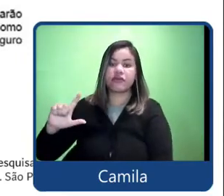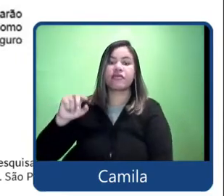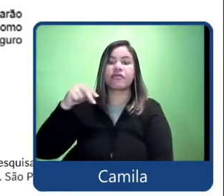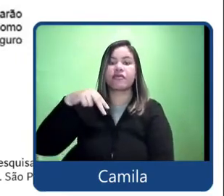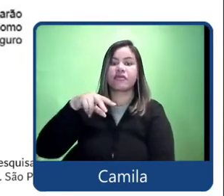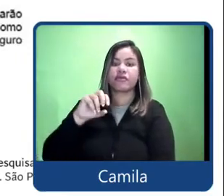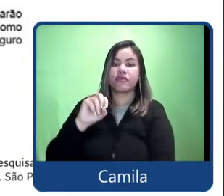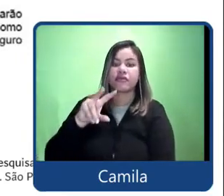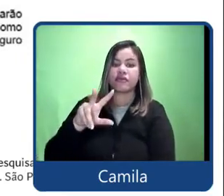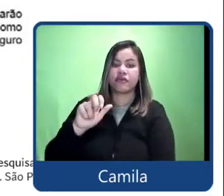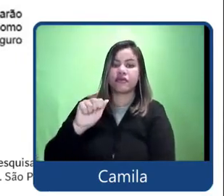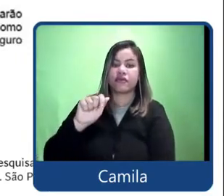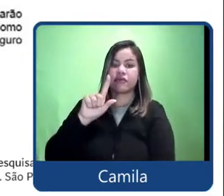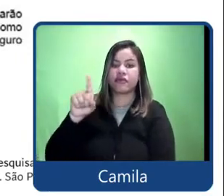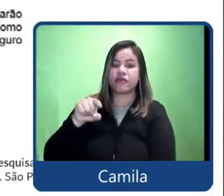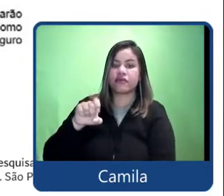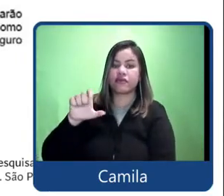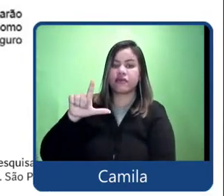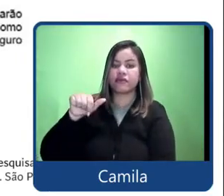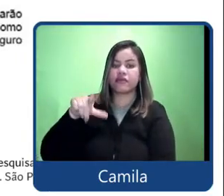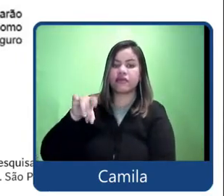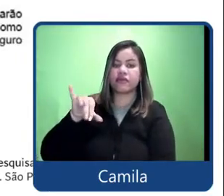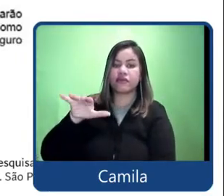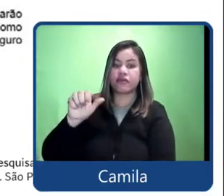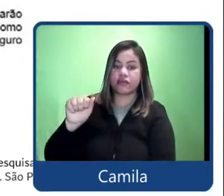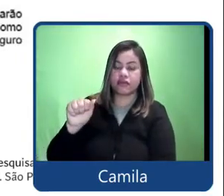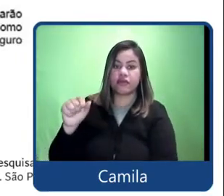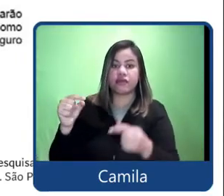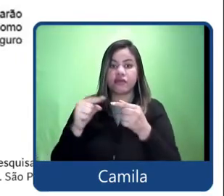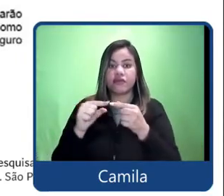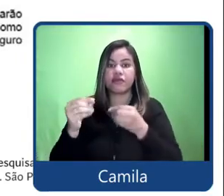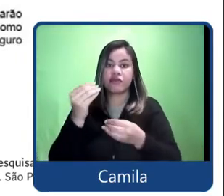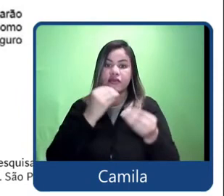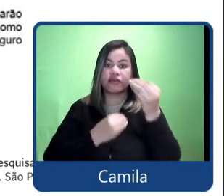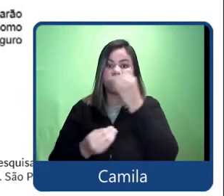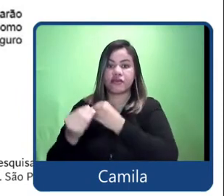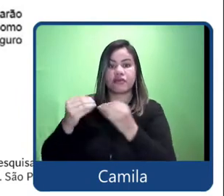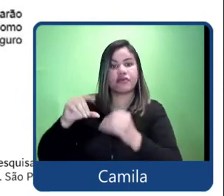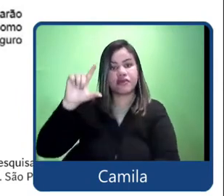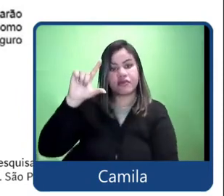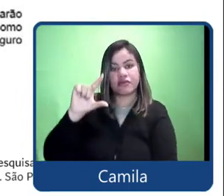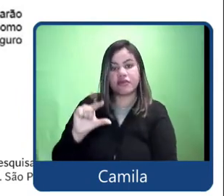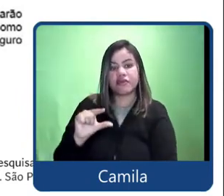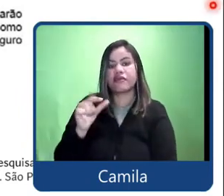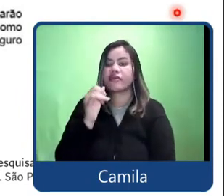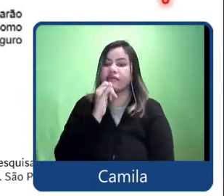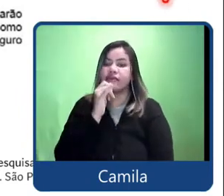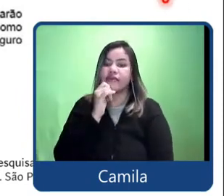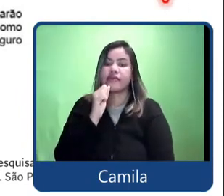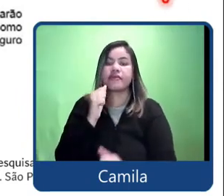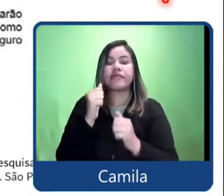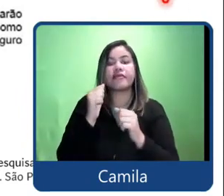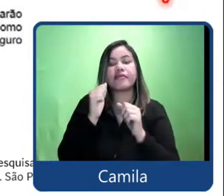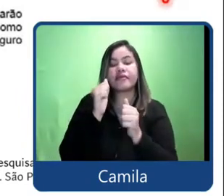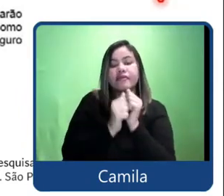de alimentos que são básicos para as populações humanas, como arroz, milho, trigo.